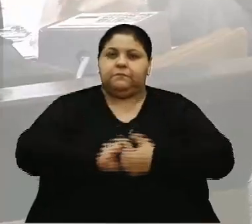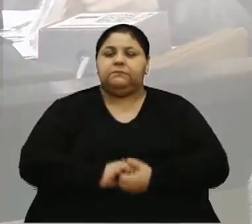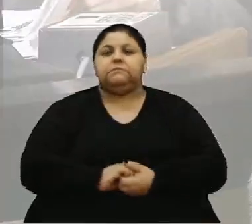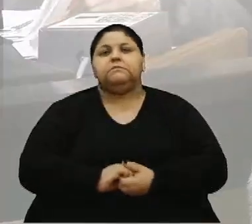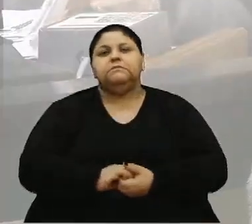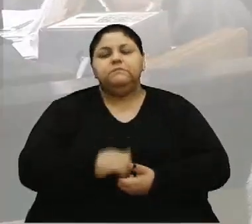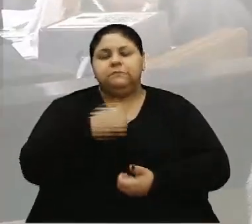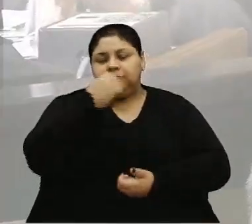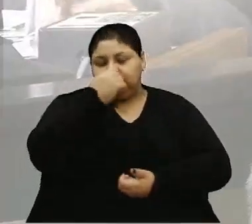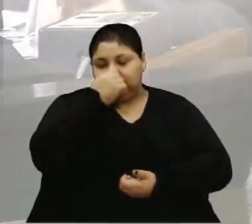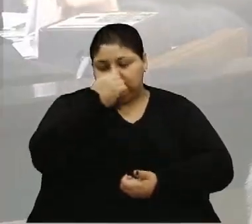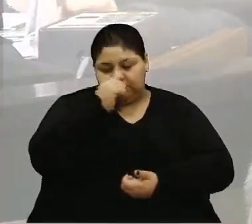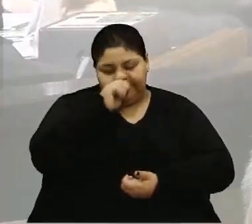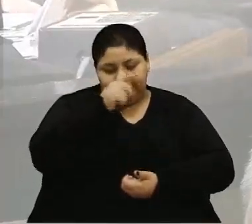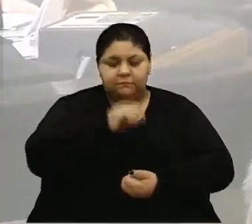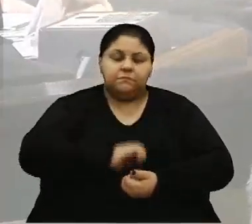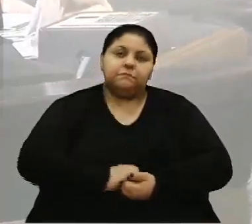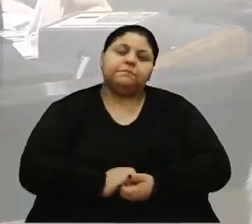o legislativo,